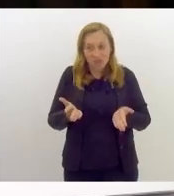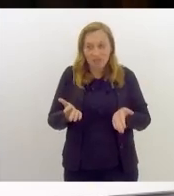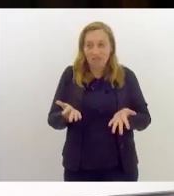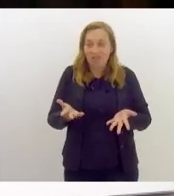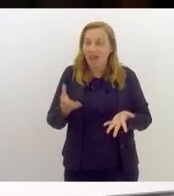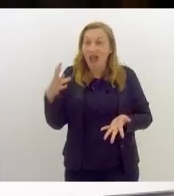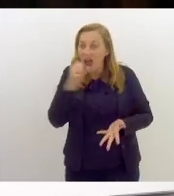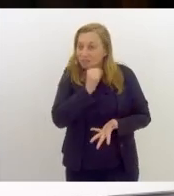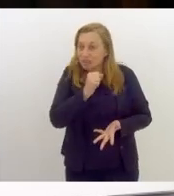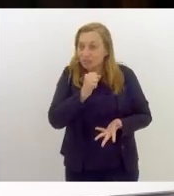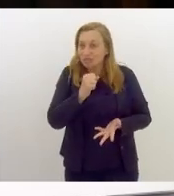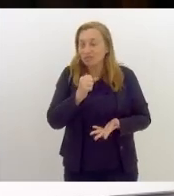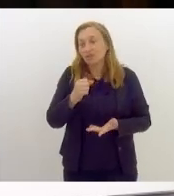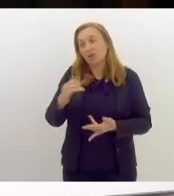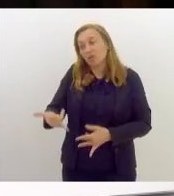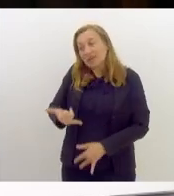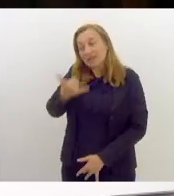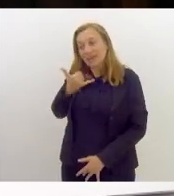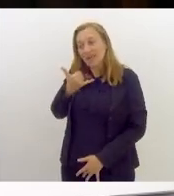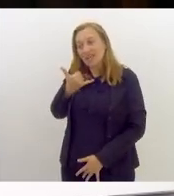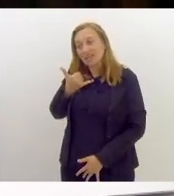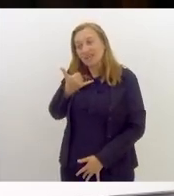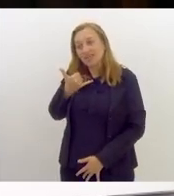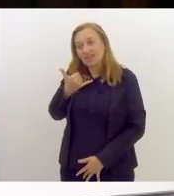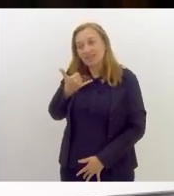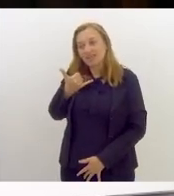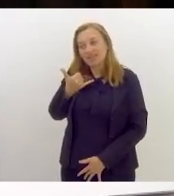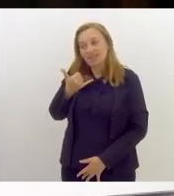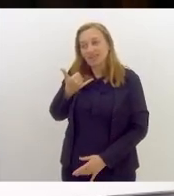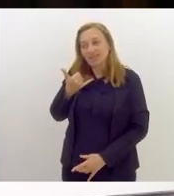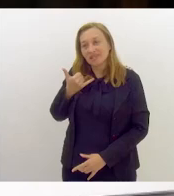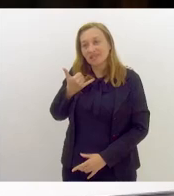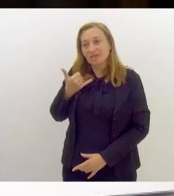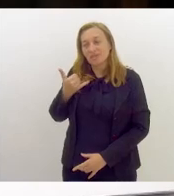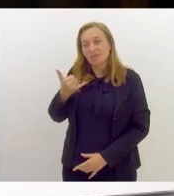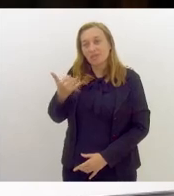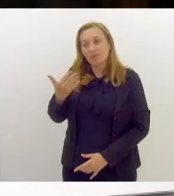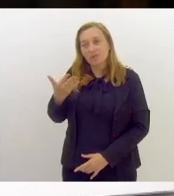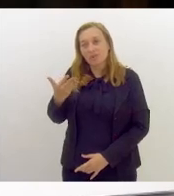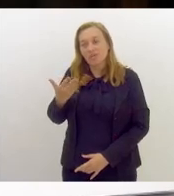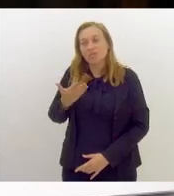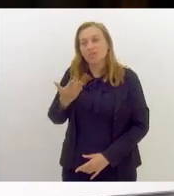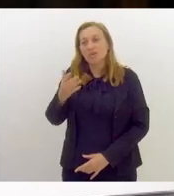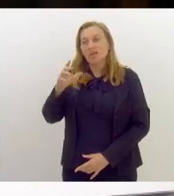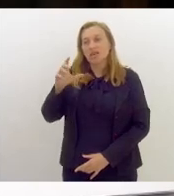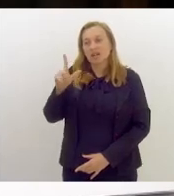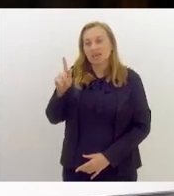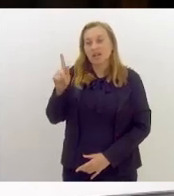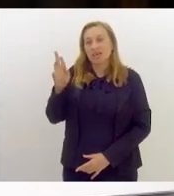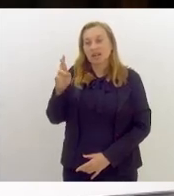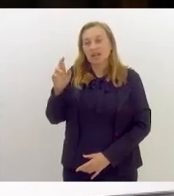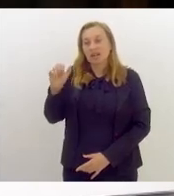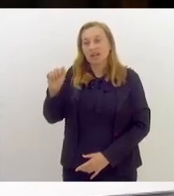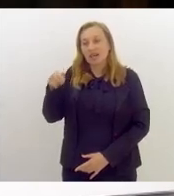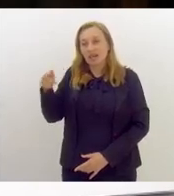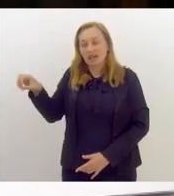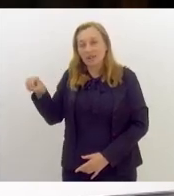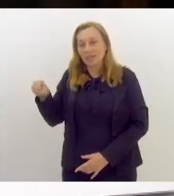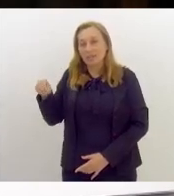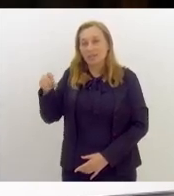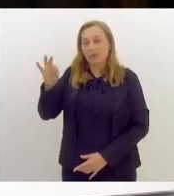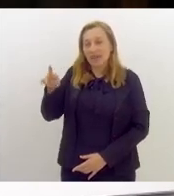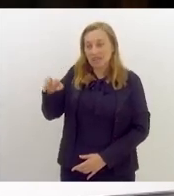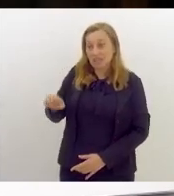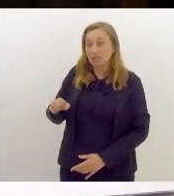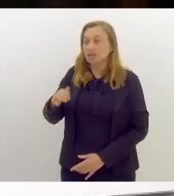de imediatamente eu liguei para o grão-mestre liguei para o eminente gao Mestre Álvaro de Paiva Gama e comuniquei